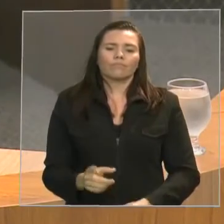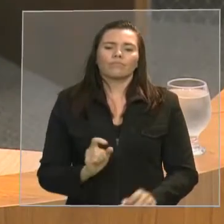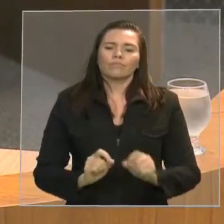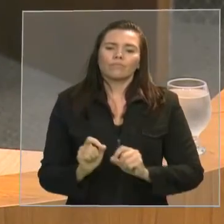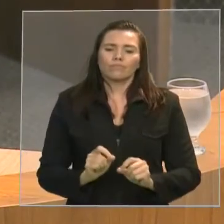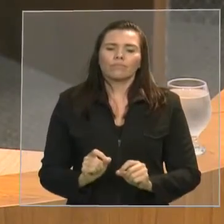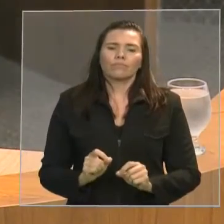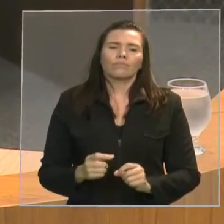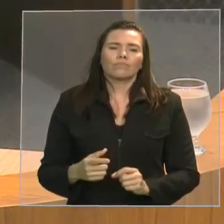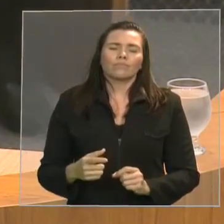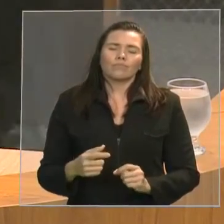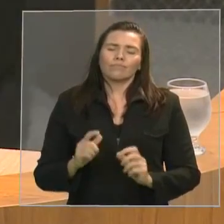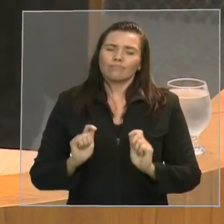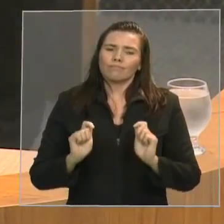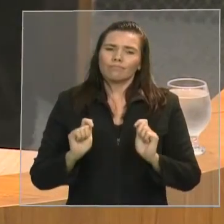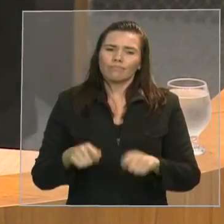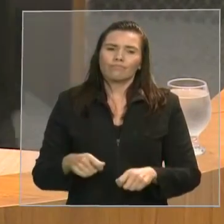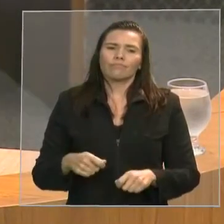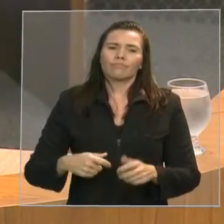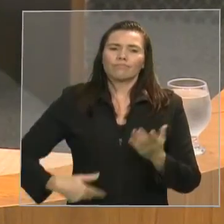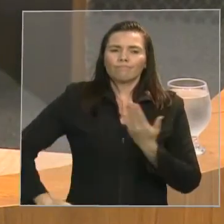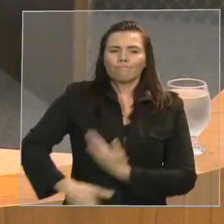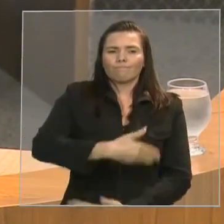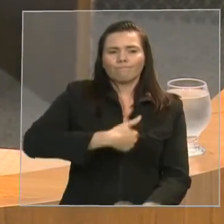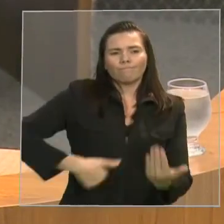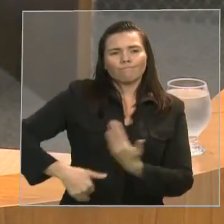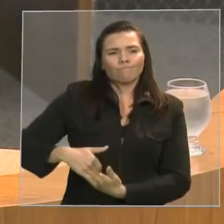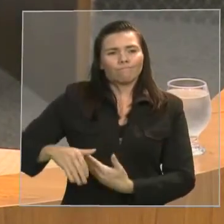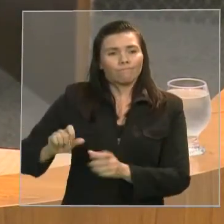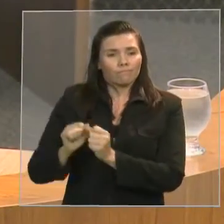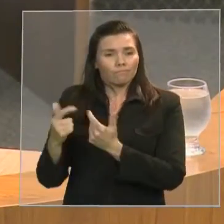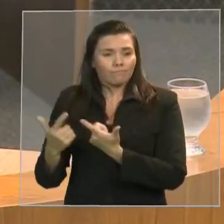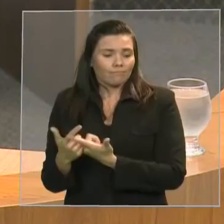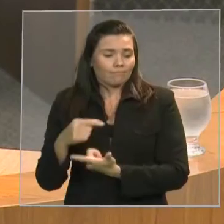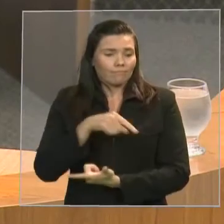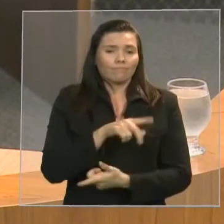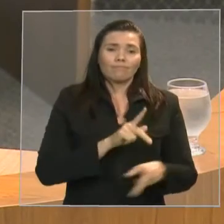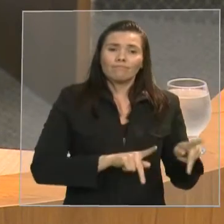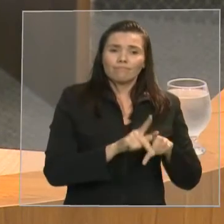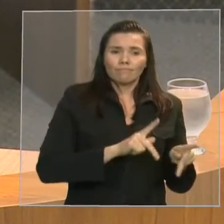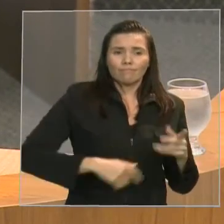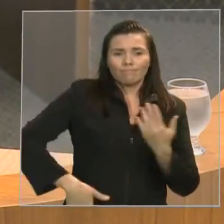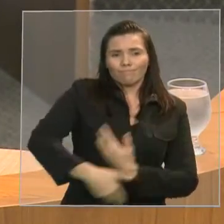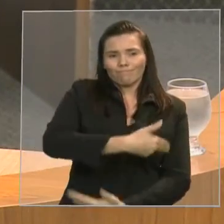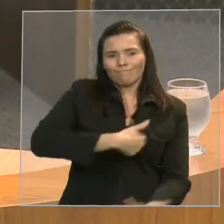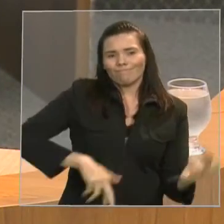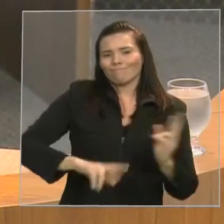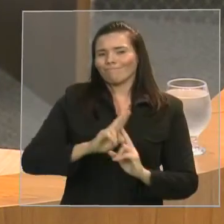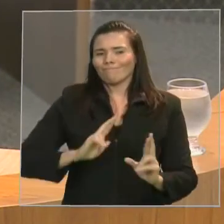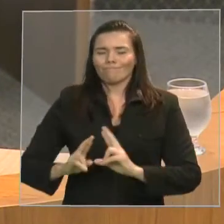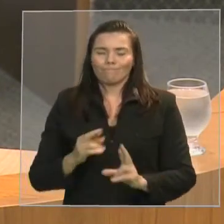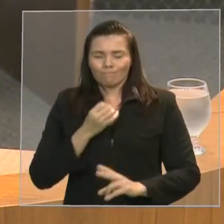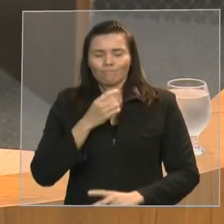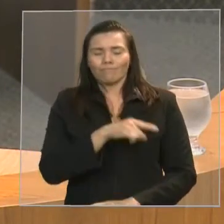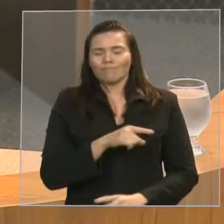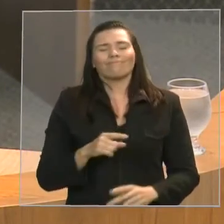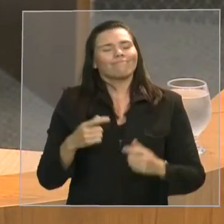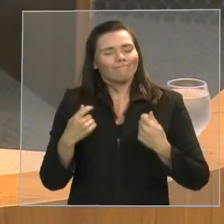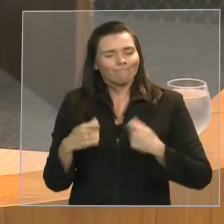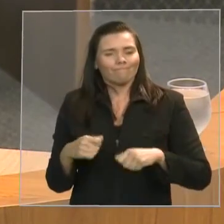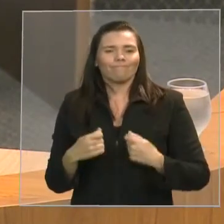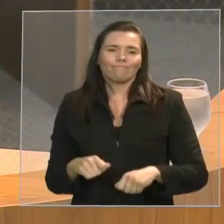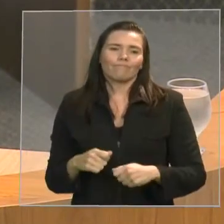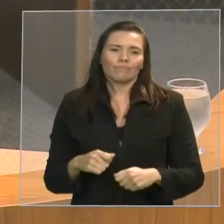poderes da população ea população ela espera isso de todos nós portanto parabéns à mesa diretora